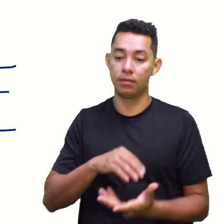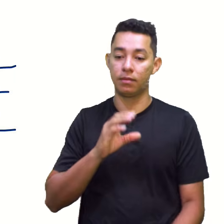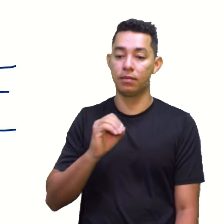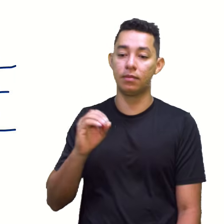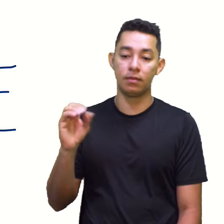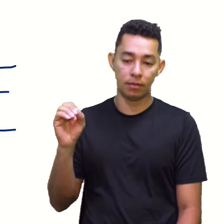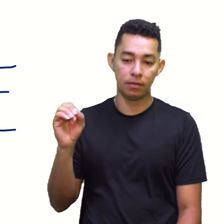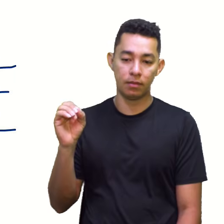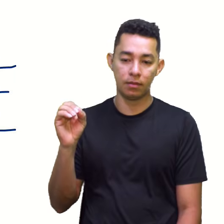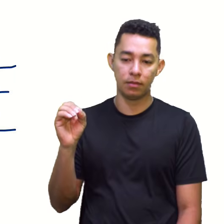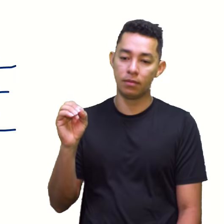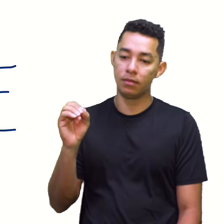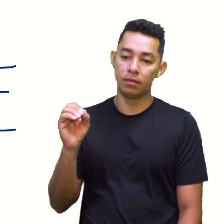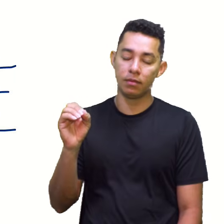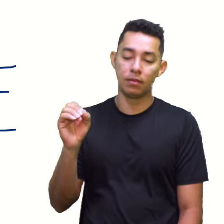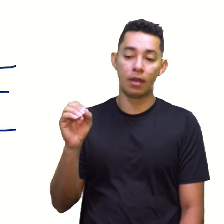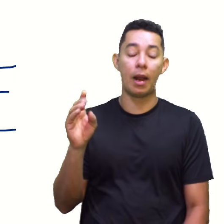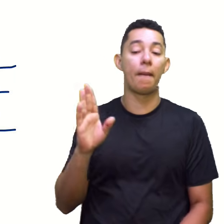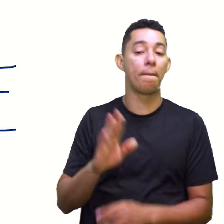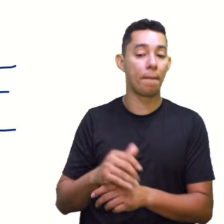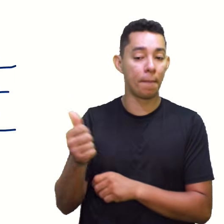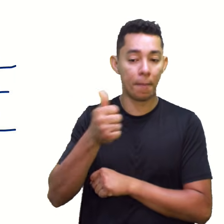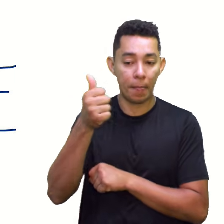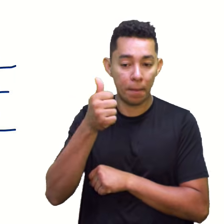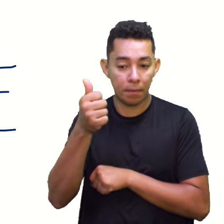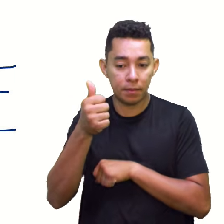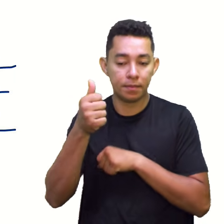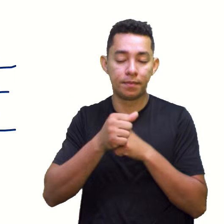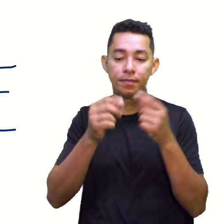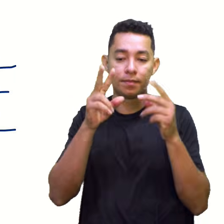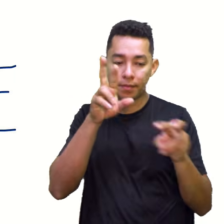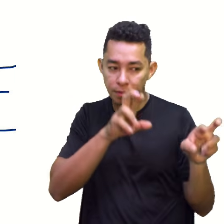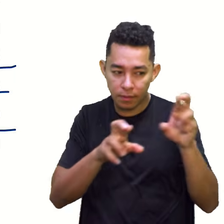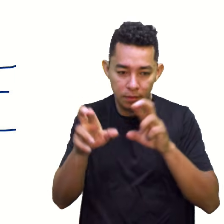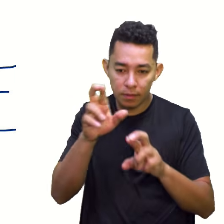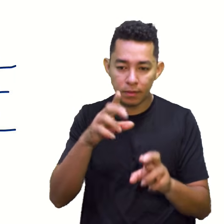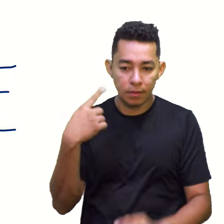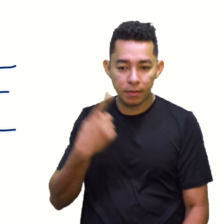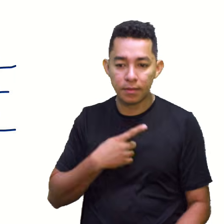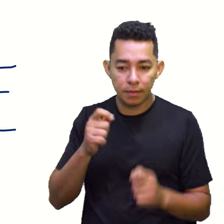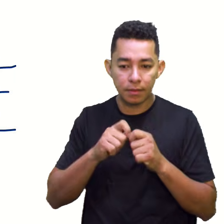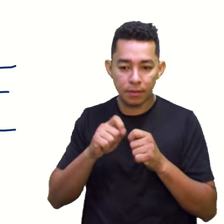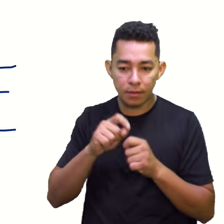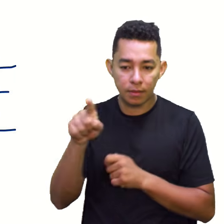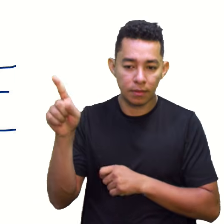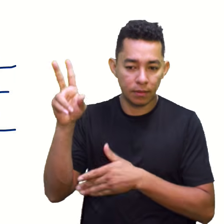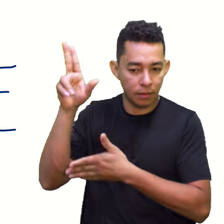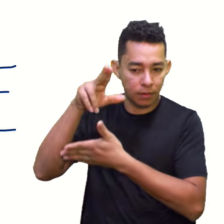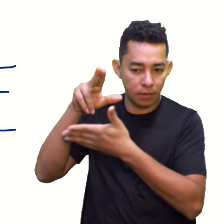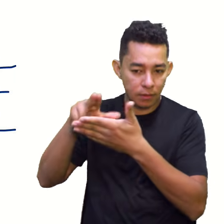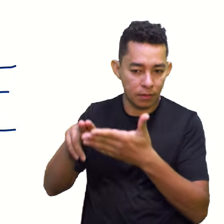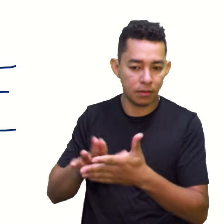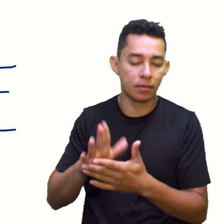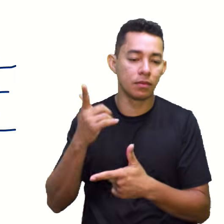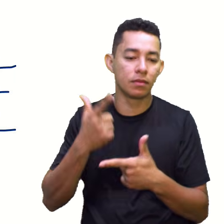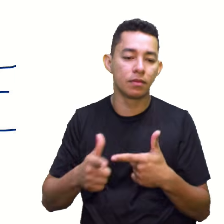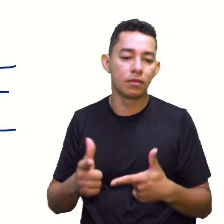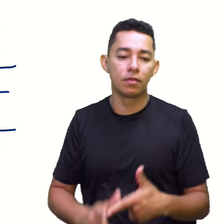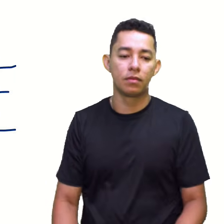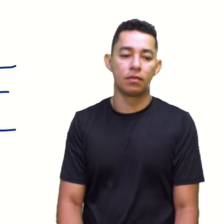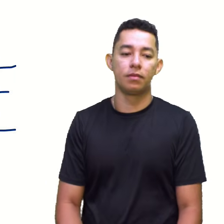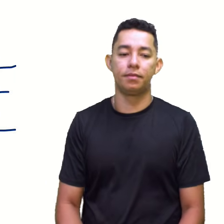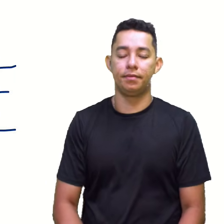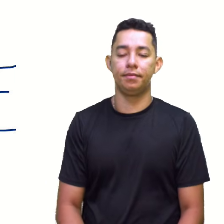0. É a primeira observação que nós temos que fazer nessa leitura do